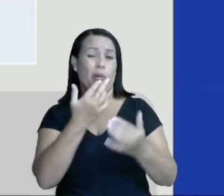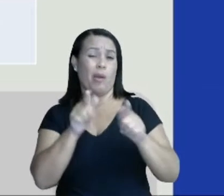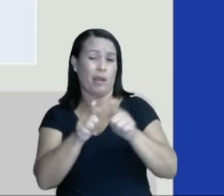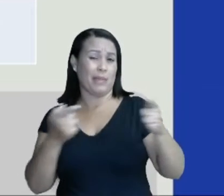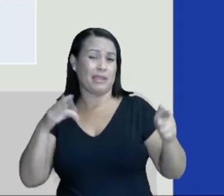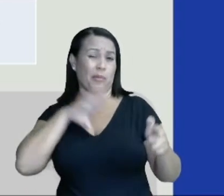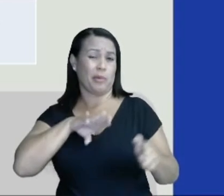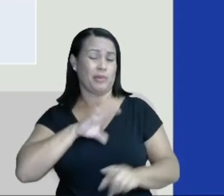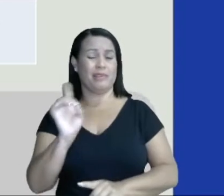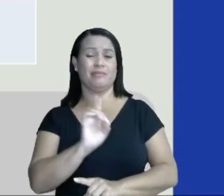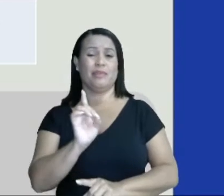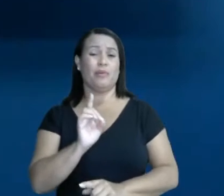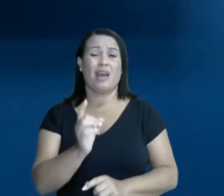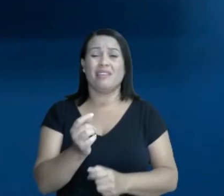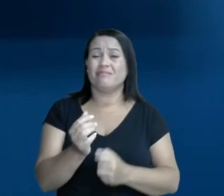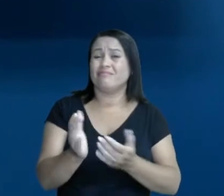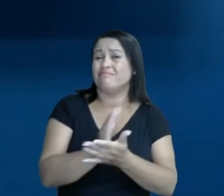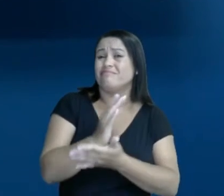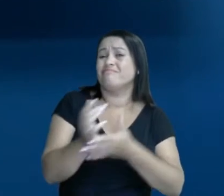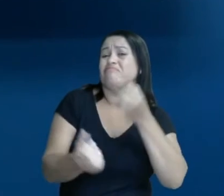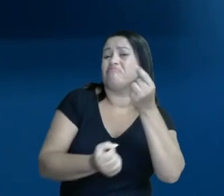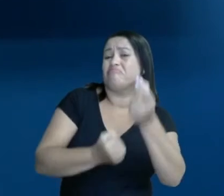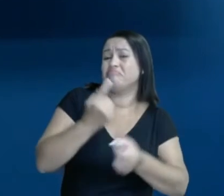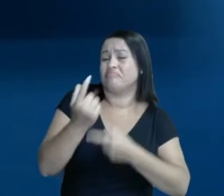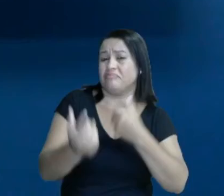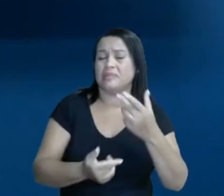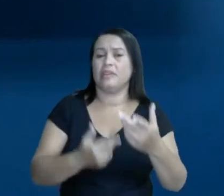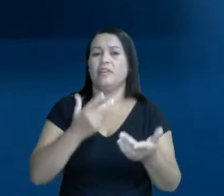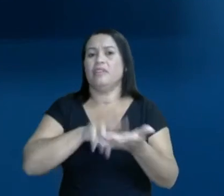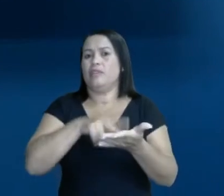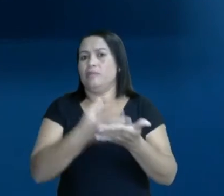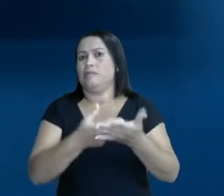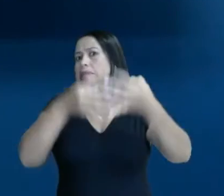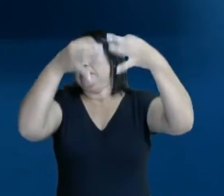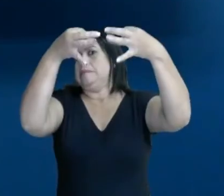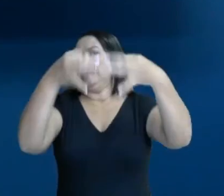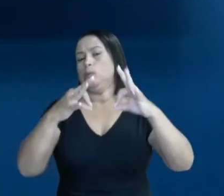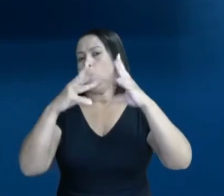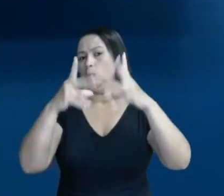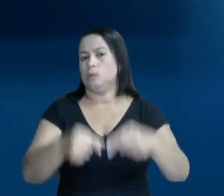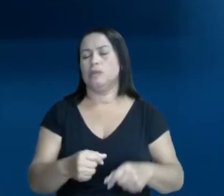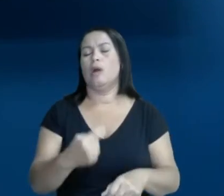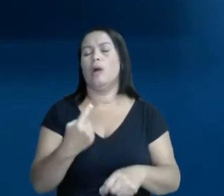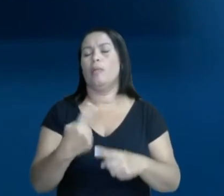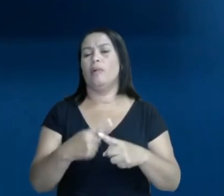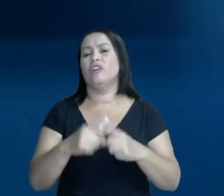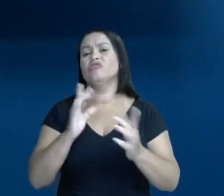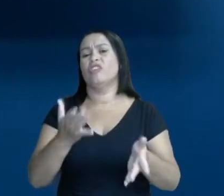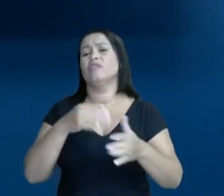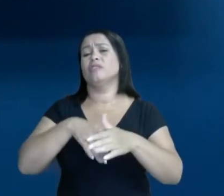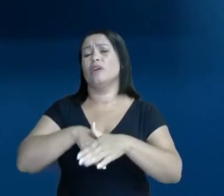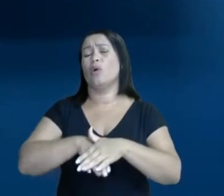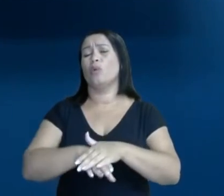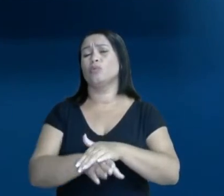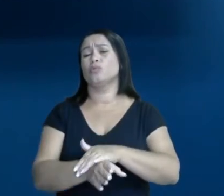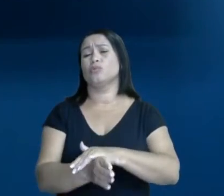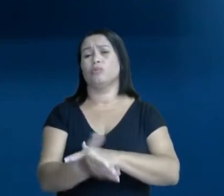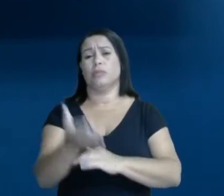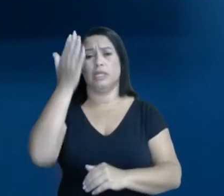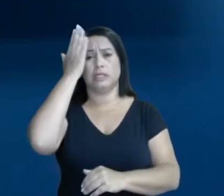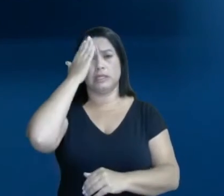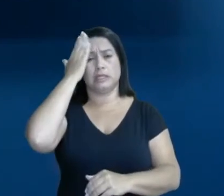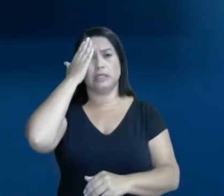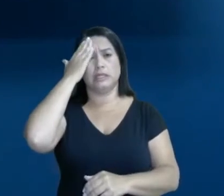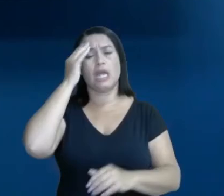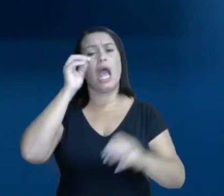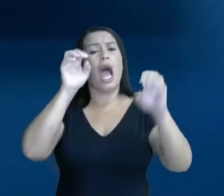tá bom? Então, não vou traduzir ao pé da letra não, né? Porque é para também a gente se acostumar a ir entendendo